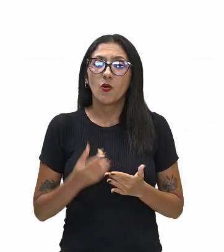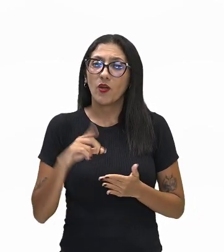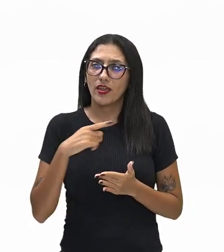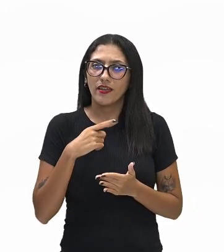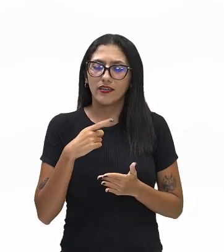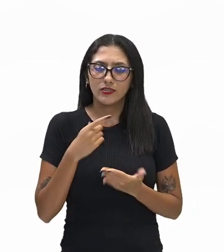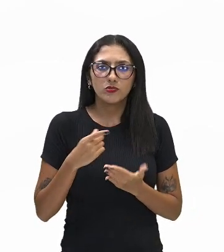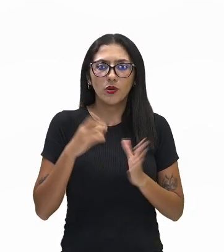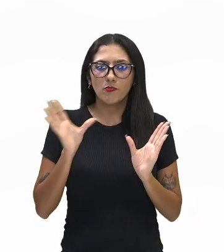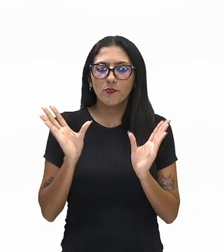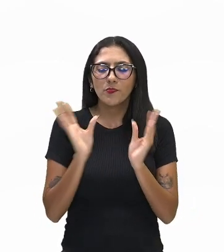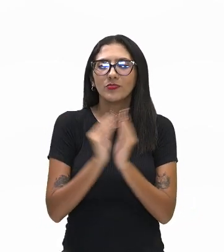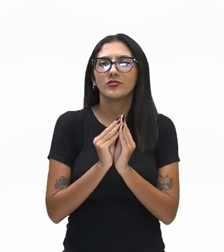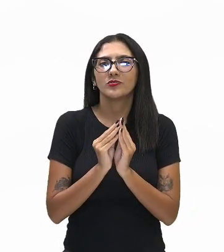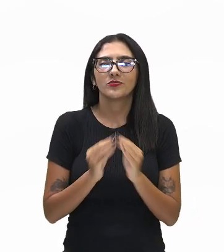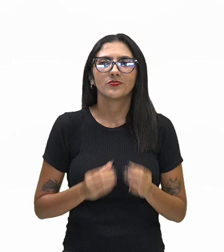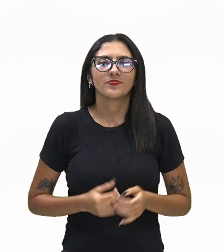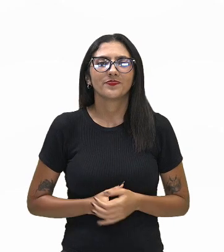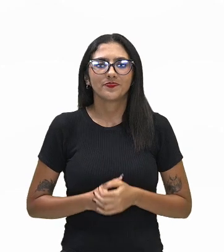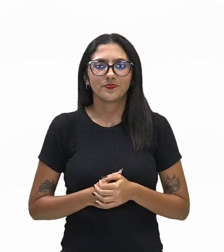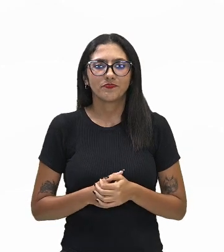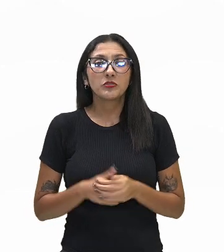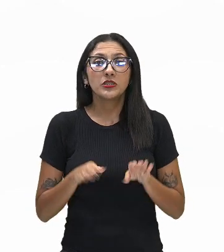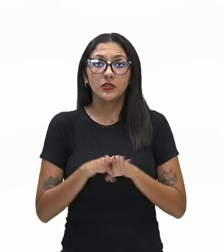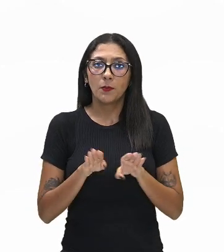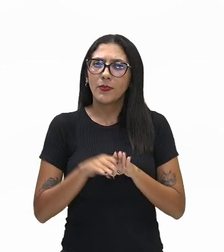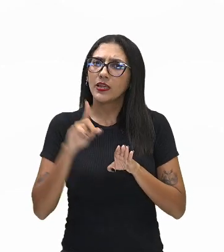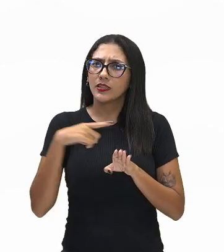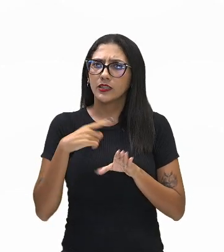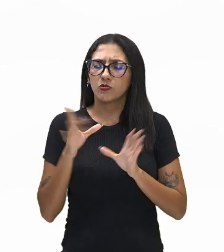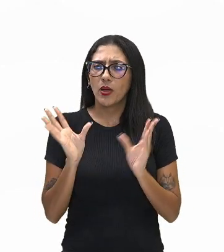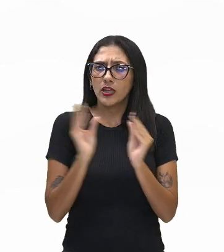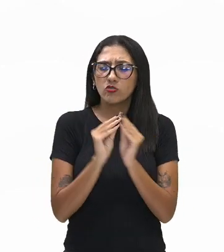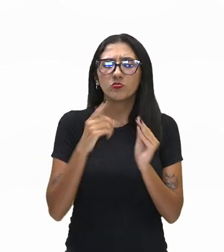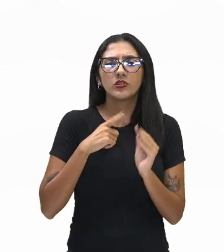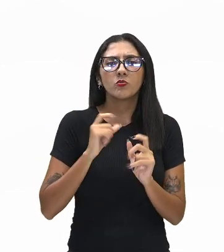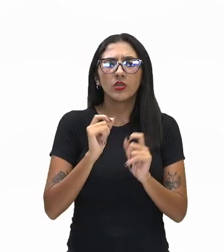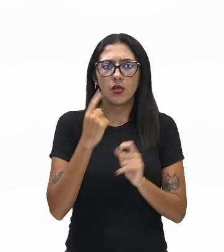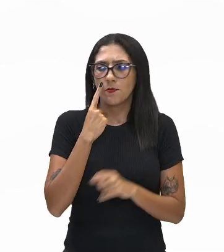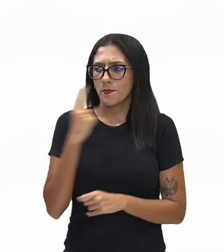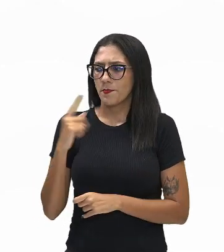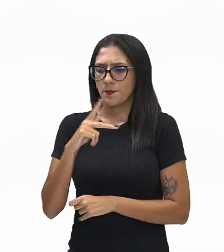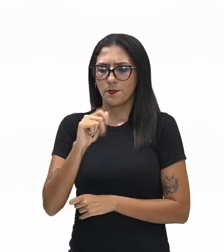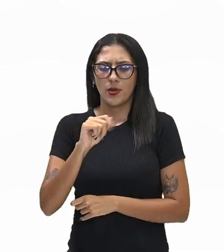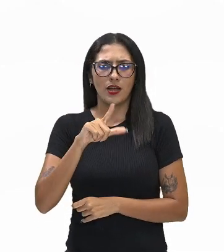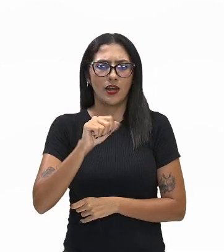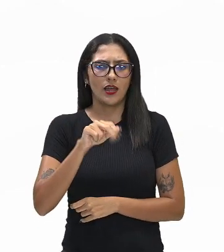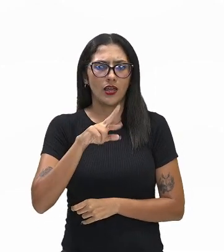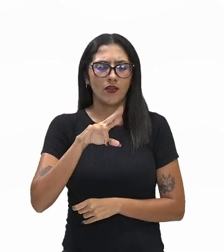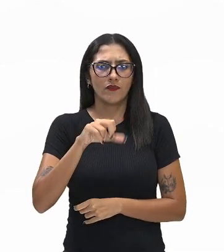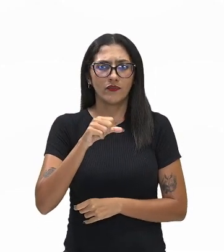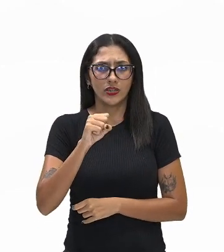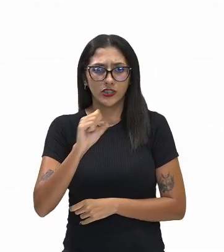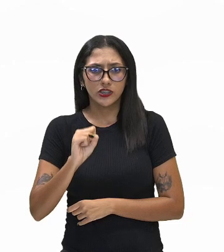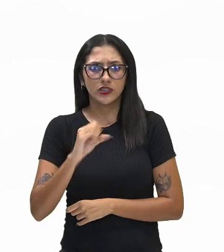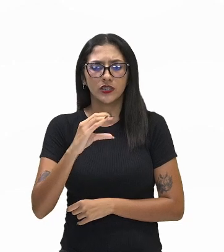chegaram. Aí existe também, no resumo, palavras-chave, né? As palavras: juventude, socialização,